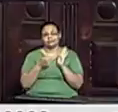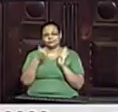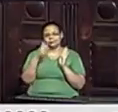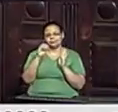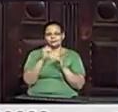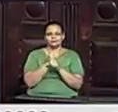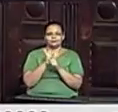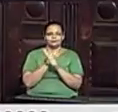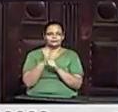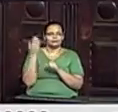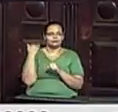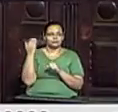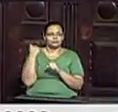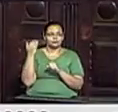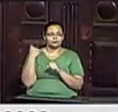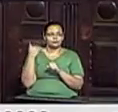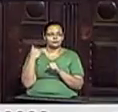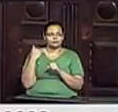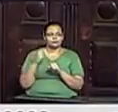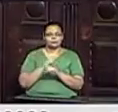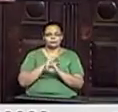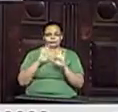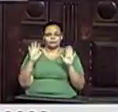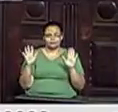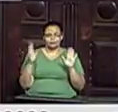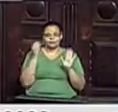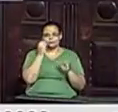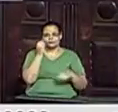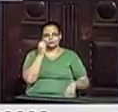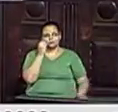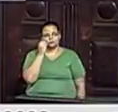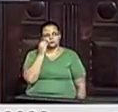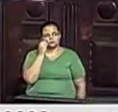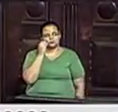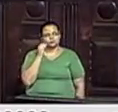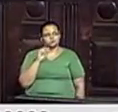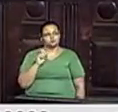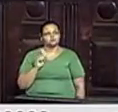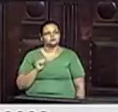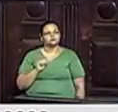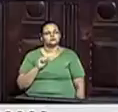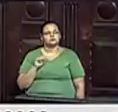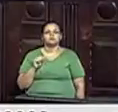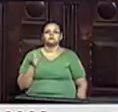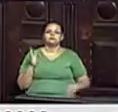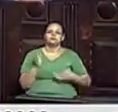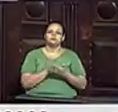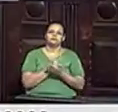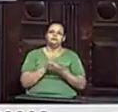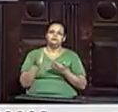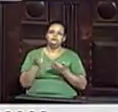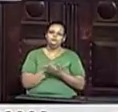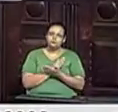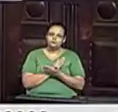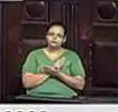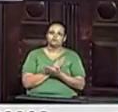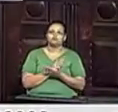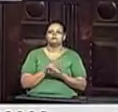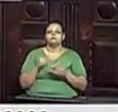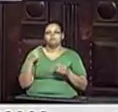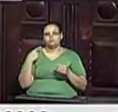atrás, construir uma transparência, onde andei em alguns municípios desse